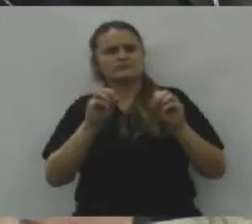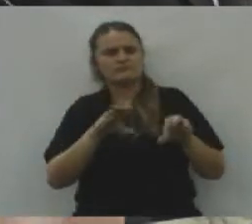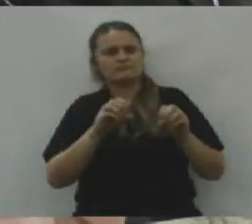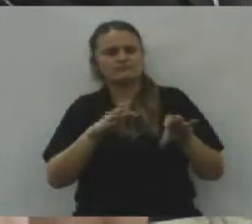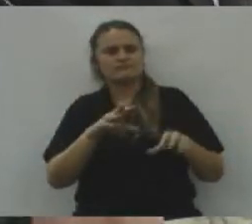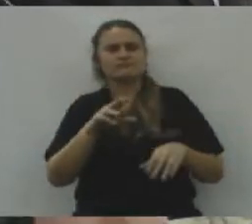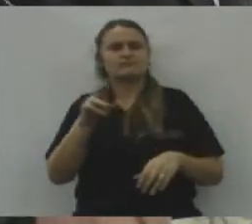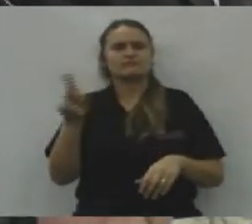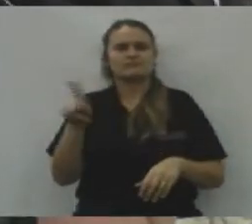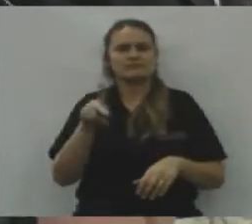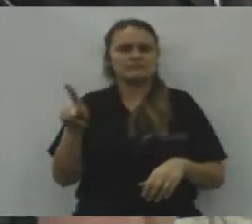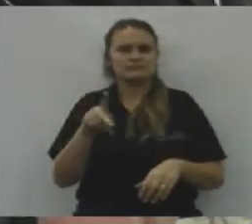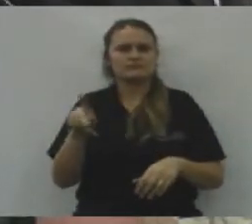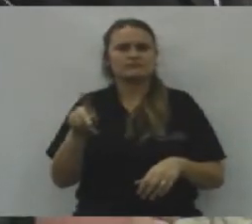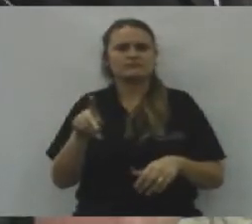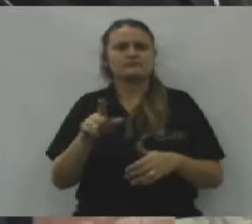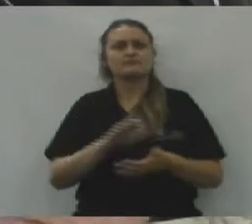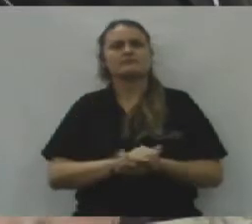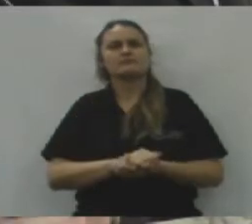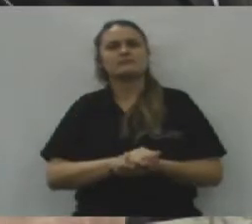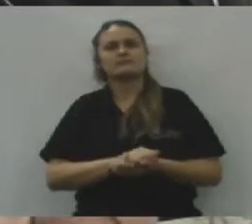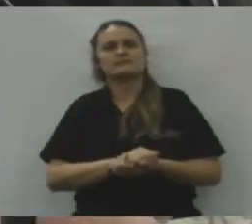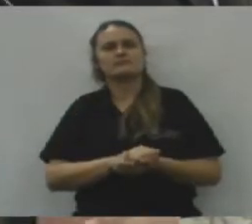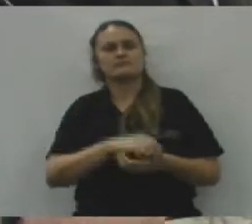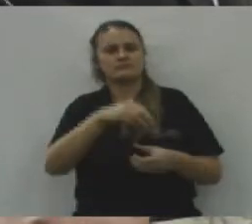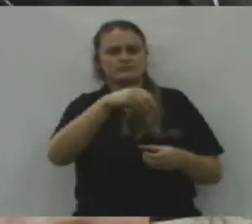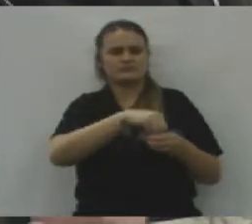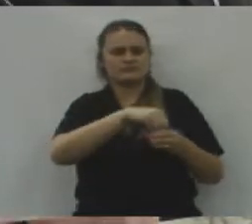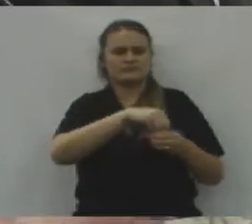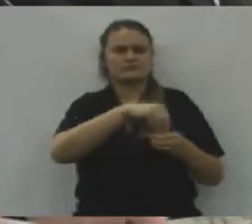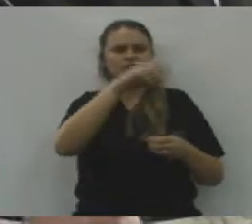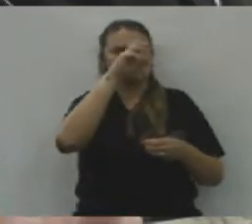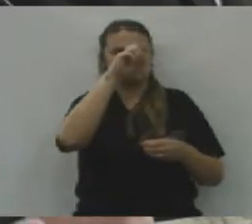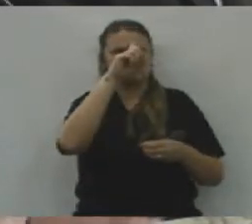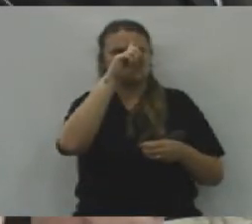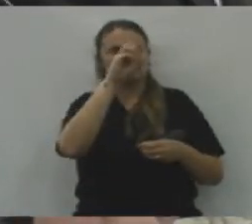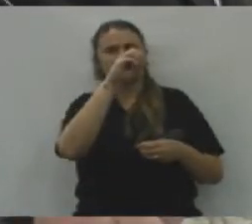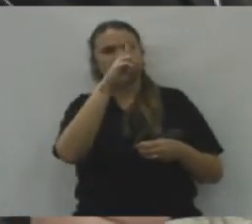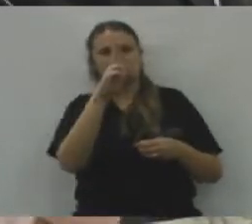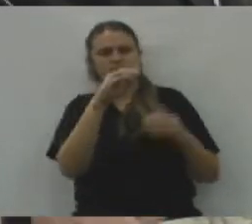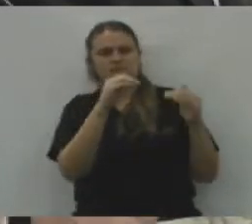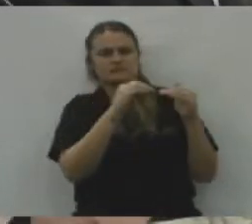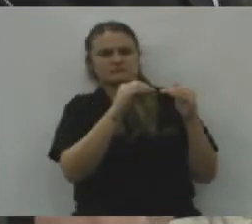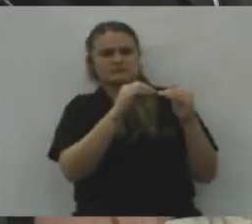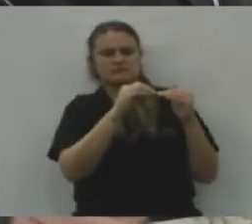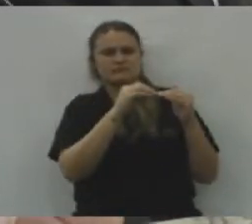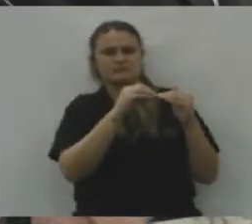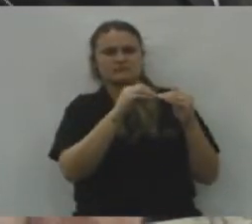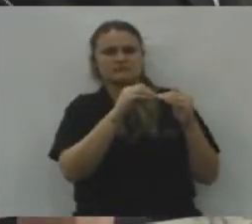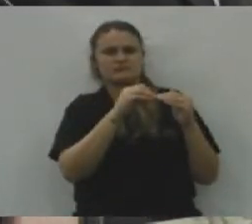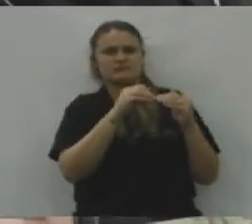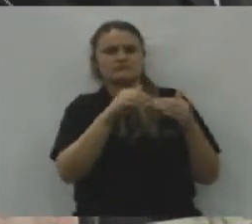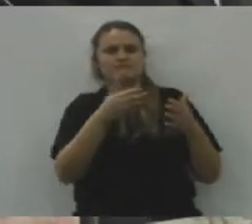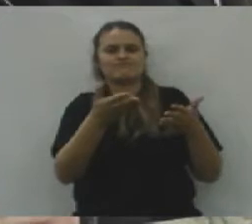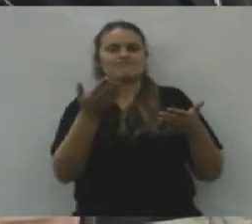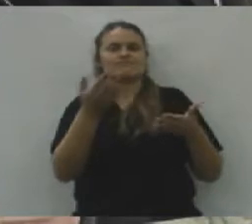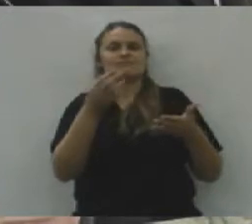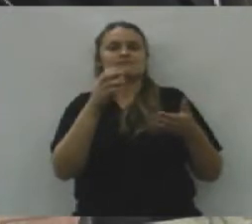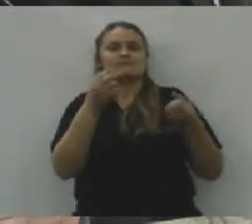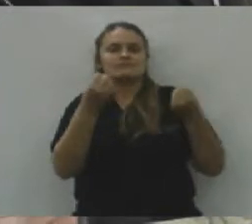as professoras, né, nas maternidades, nos hospitais, né, para adiantar, né, os